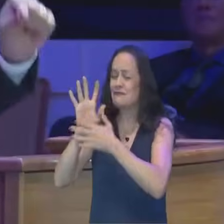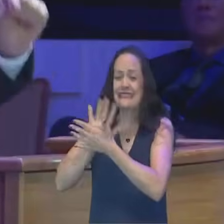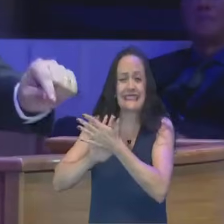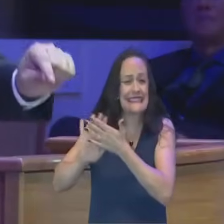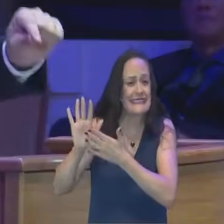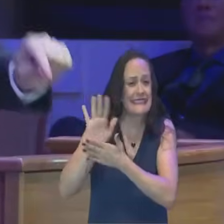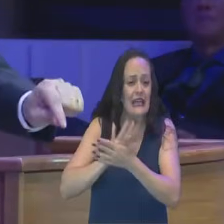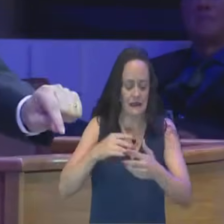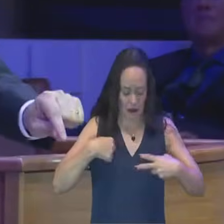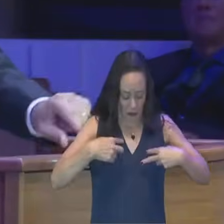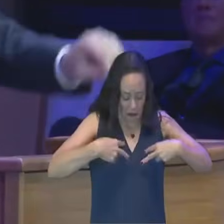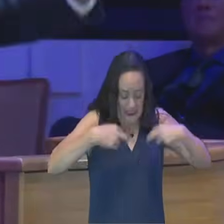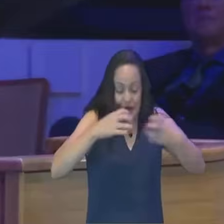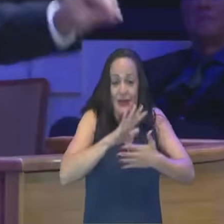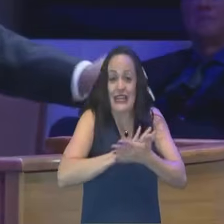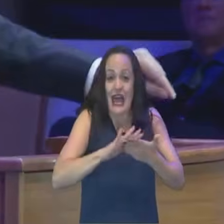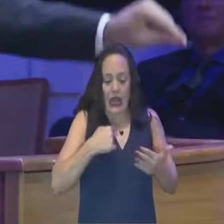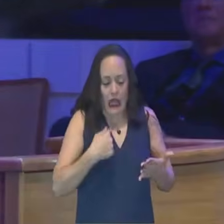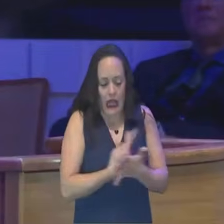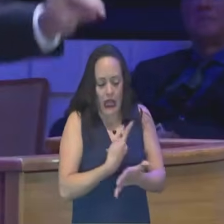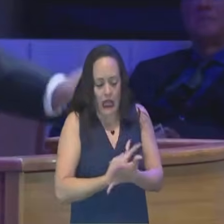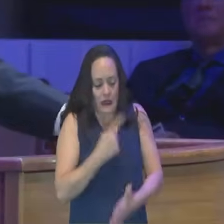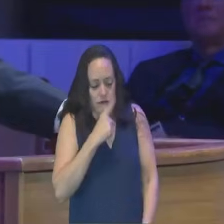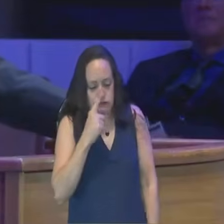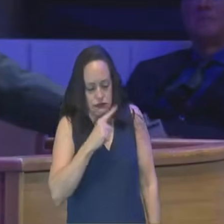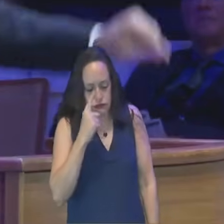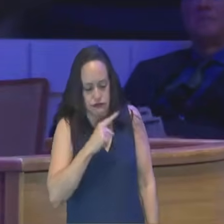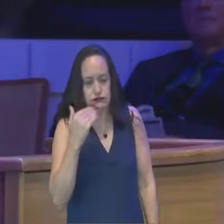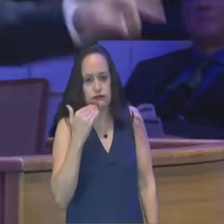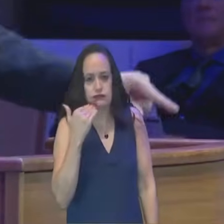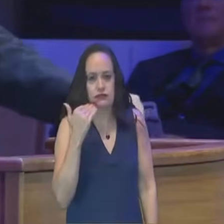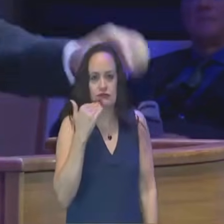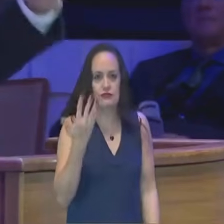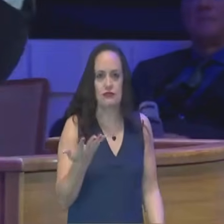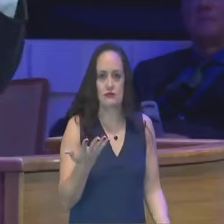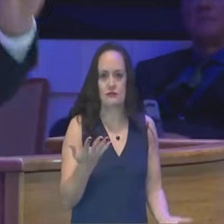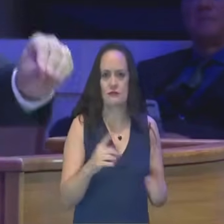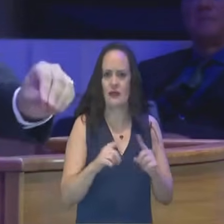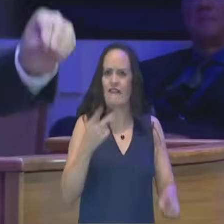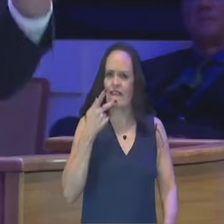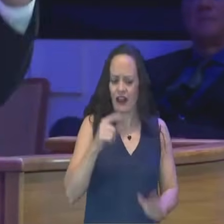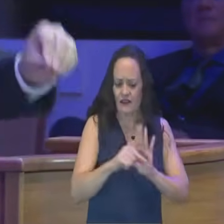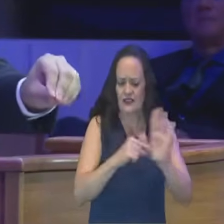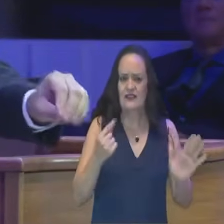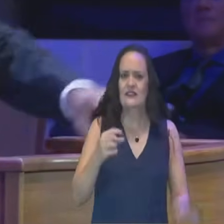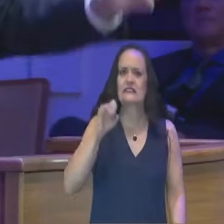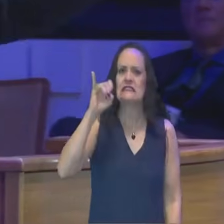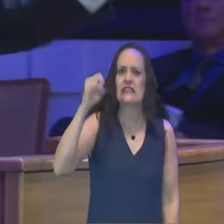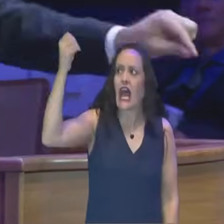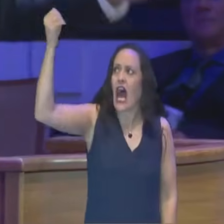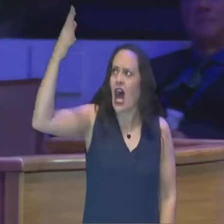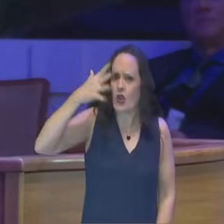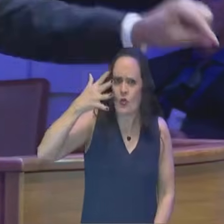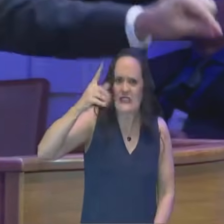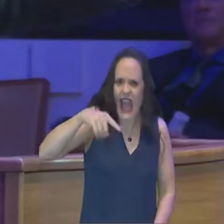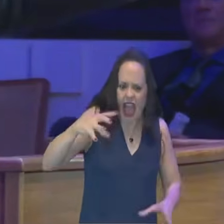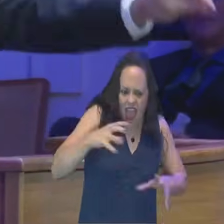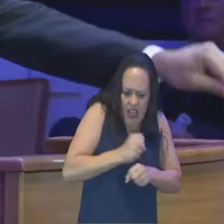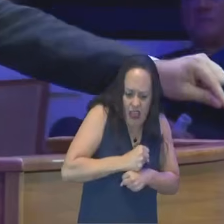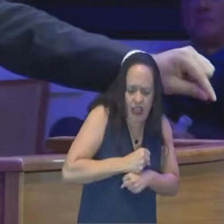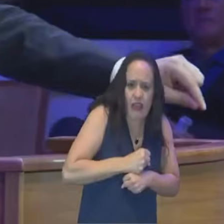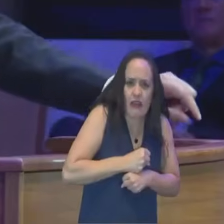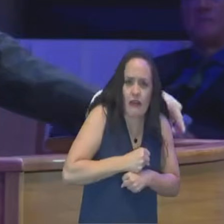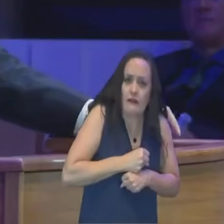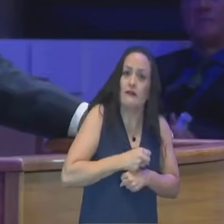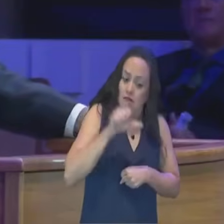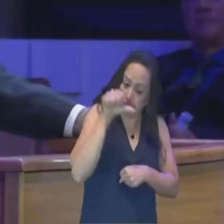enxergar o estado que estamos. E por isso a advertência de Jesus é: se a luz que está em vocês são trevas, grandes trevas